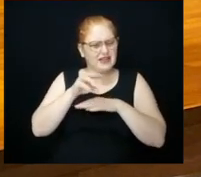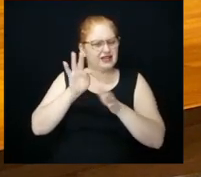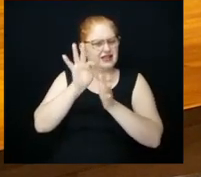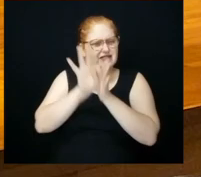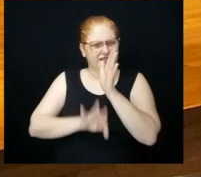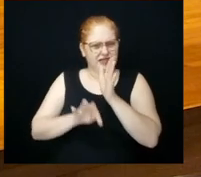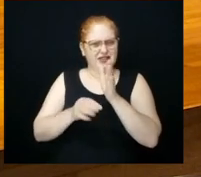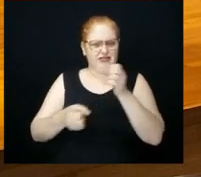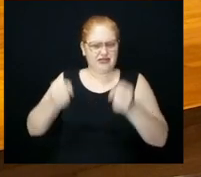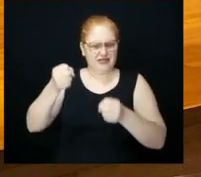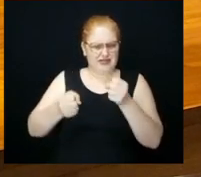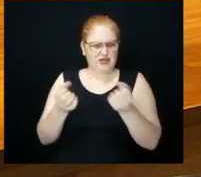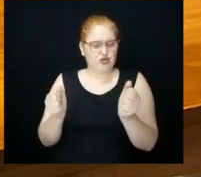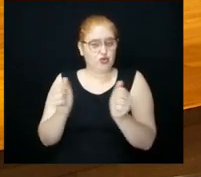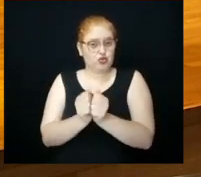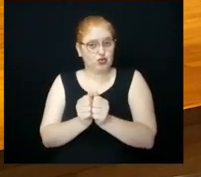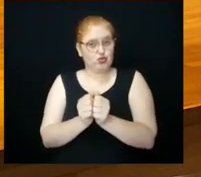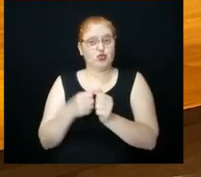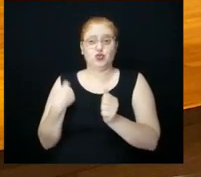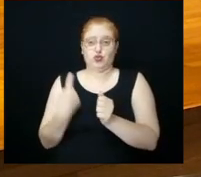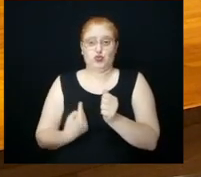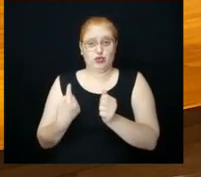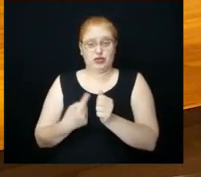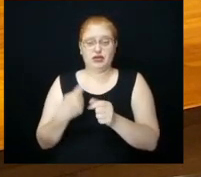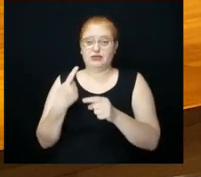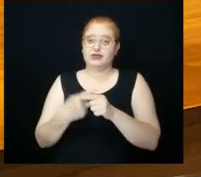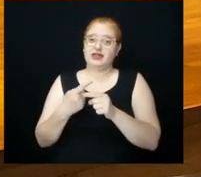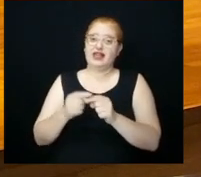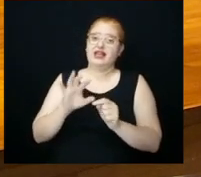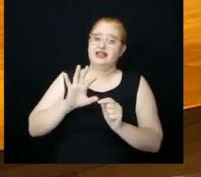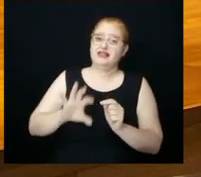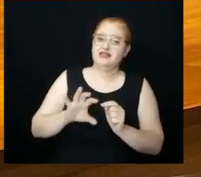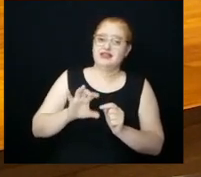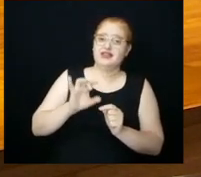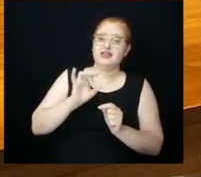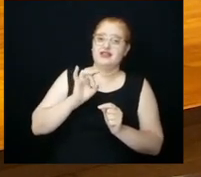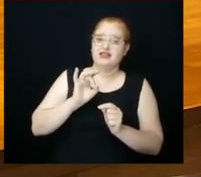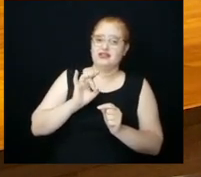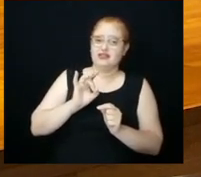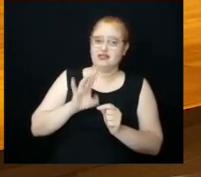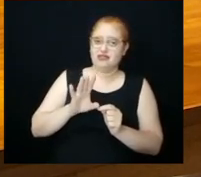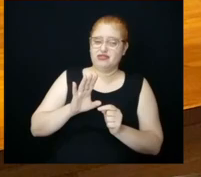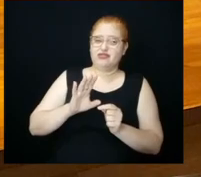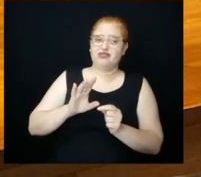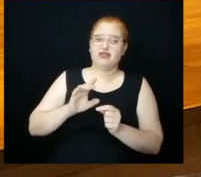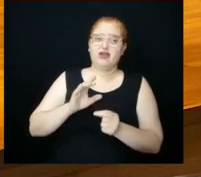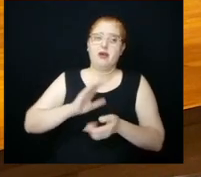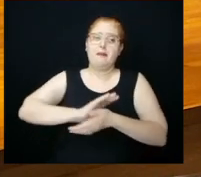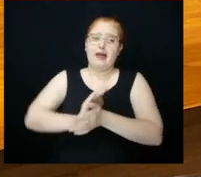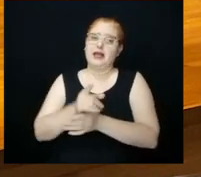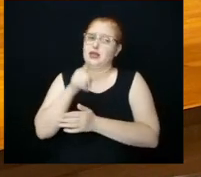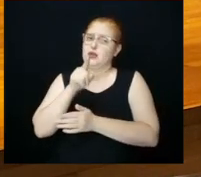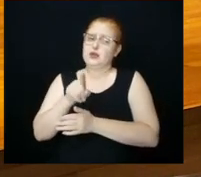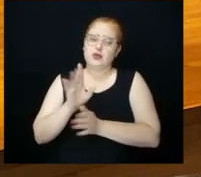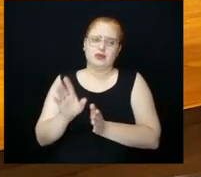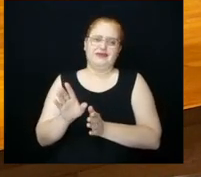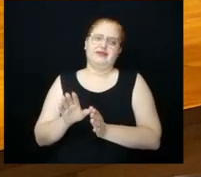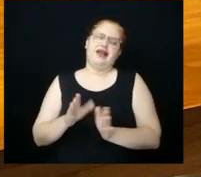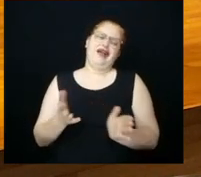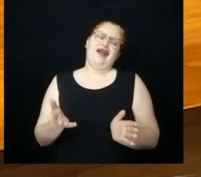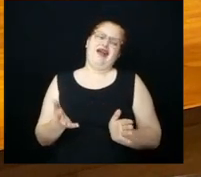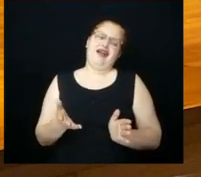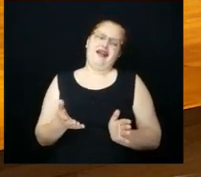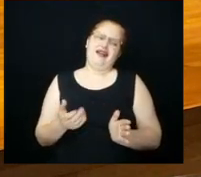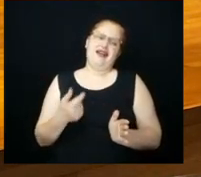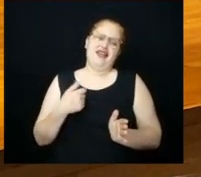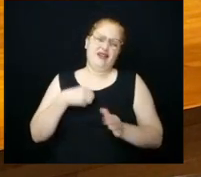texto e dirigir ao mesmo tempo quando está sozinha, pois assim só mata a si mesma, disse Enfemilu. Raba,